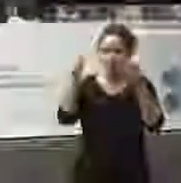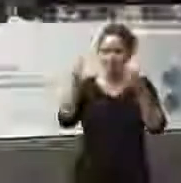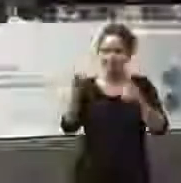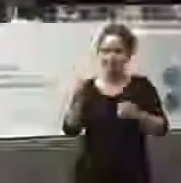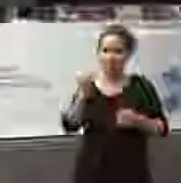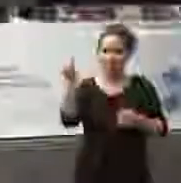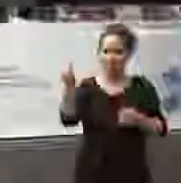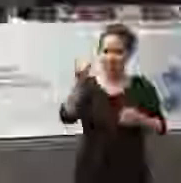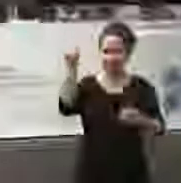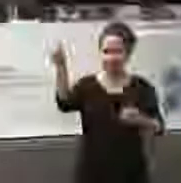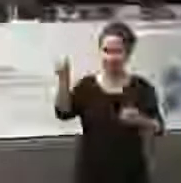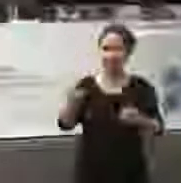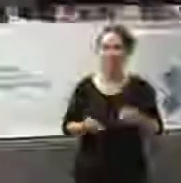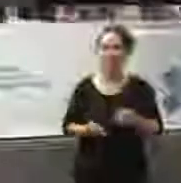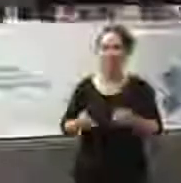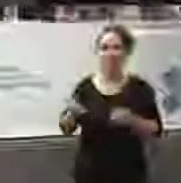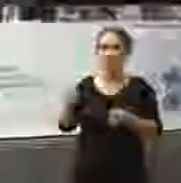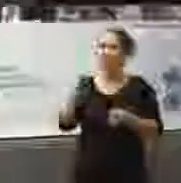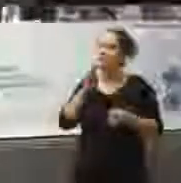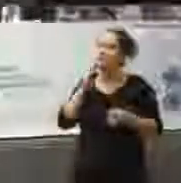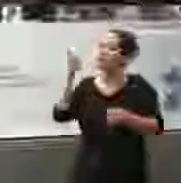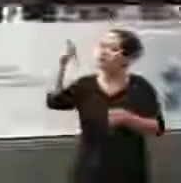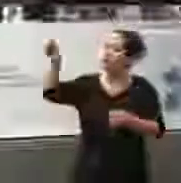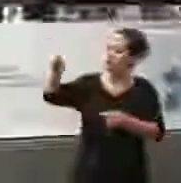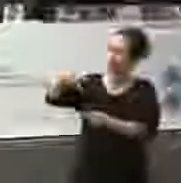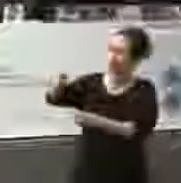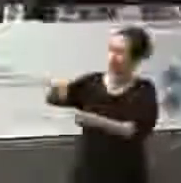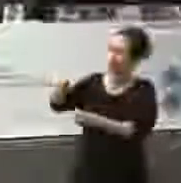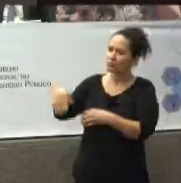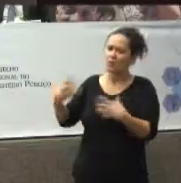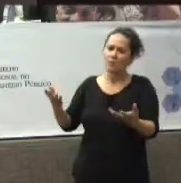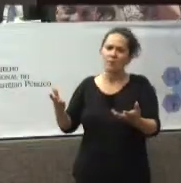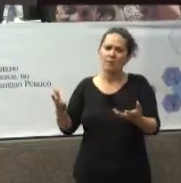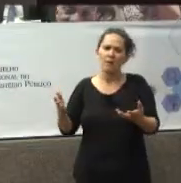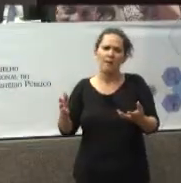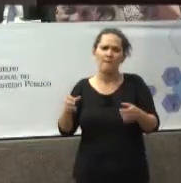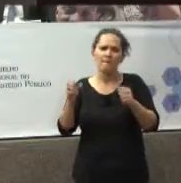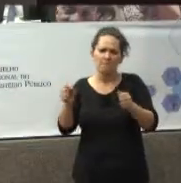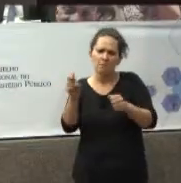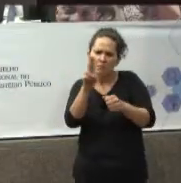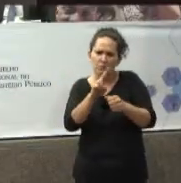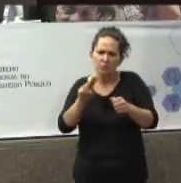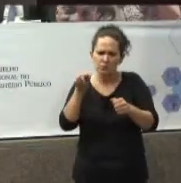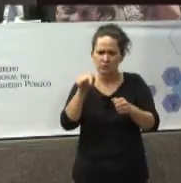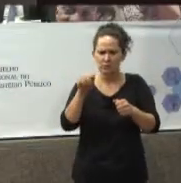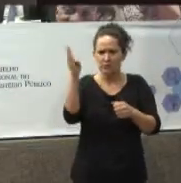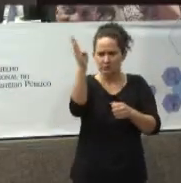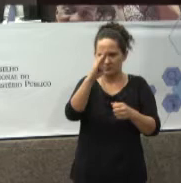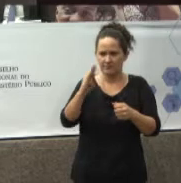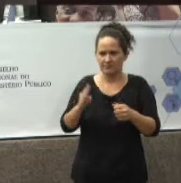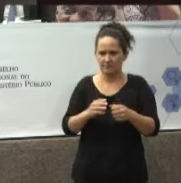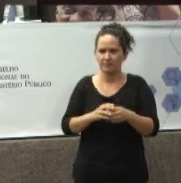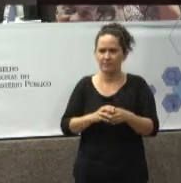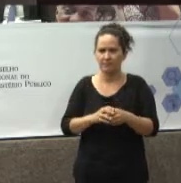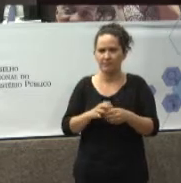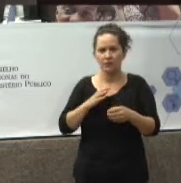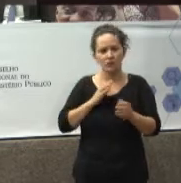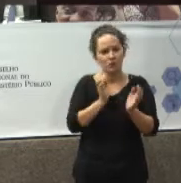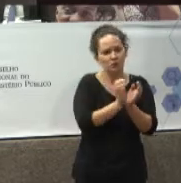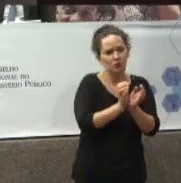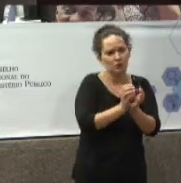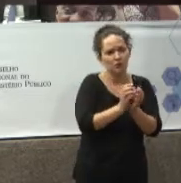do sistema sanitário de outros países e ver quais lições que nós podemos aplicar né o brasil nosso caso da